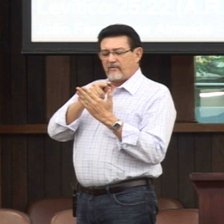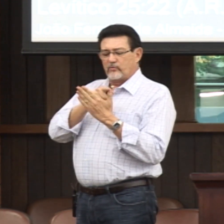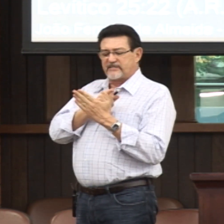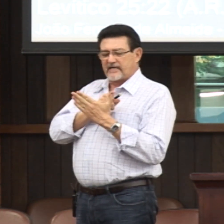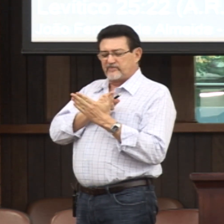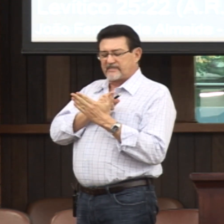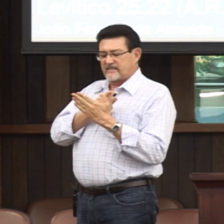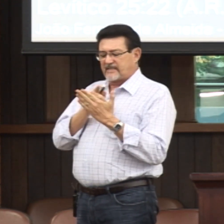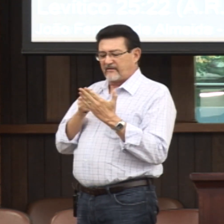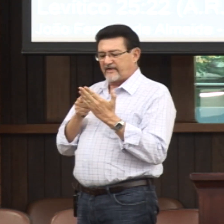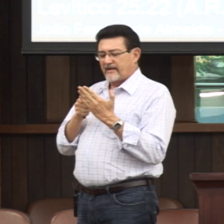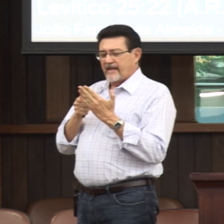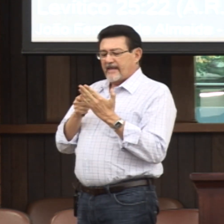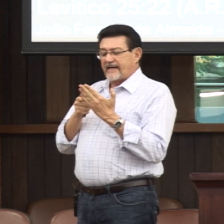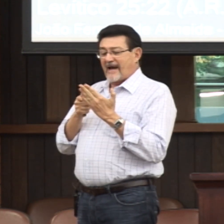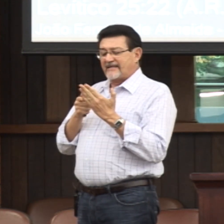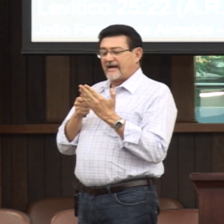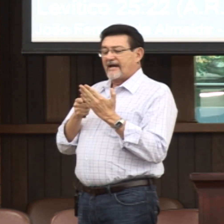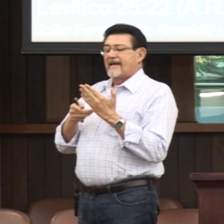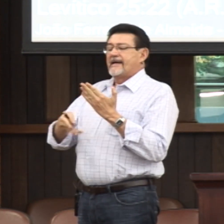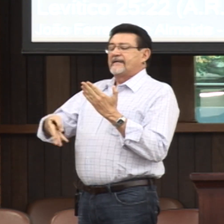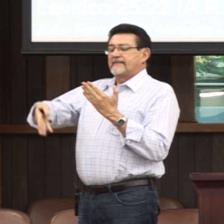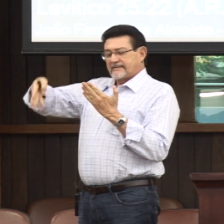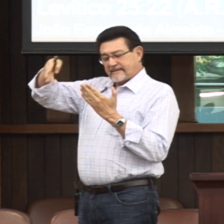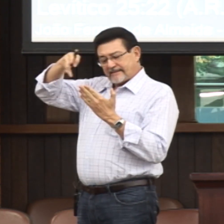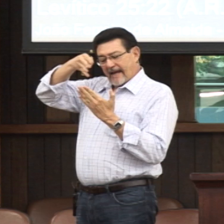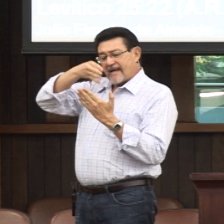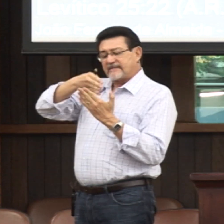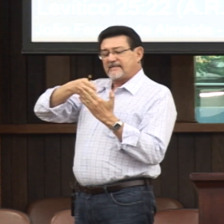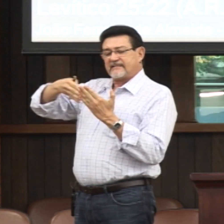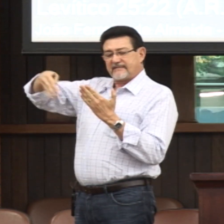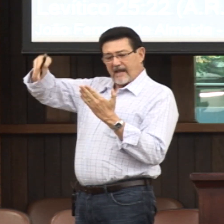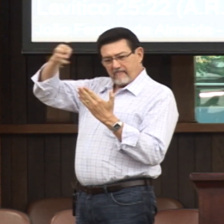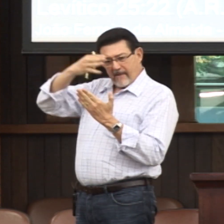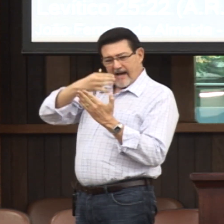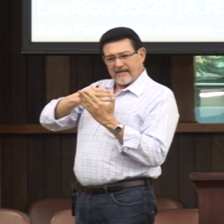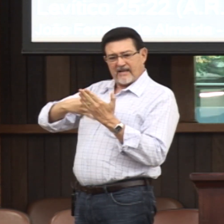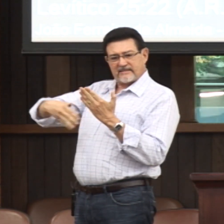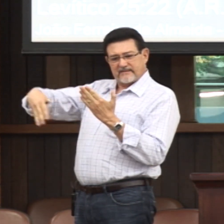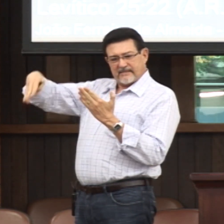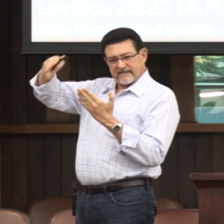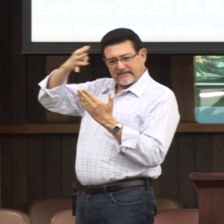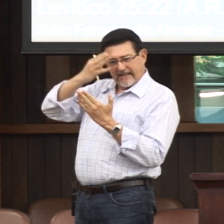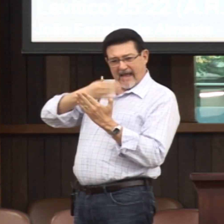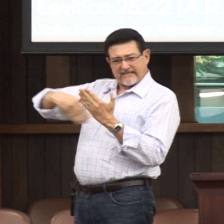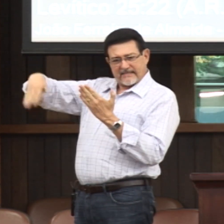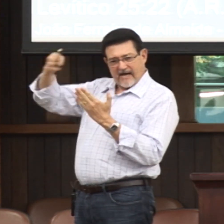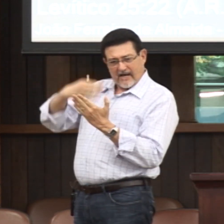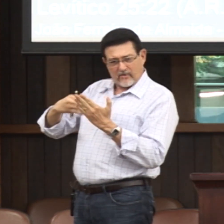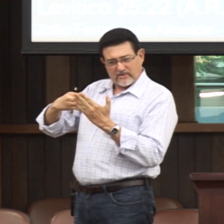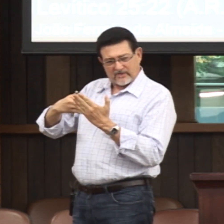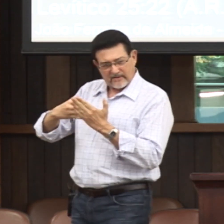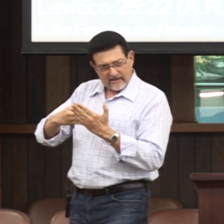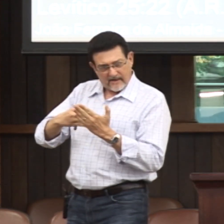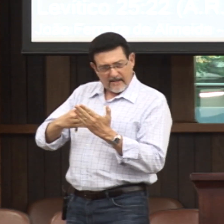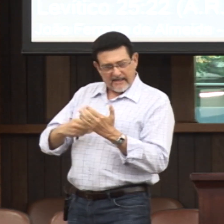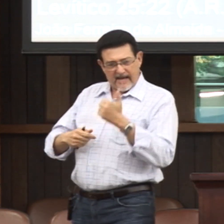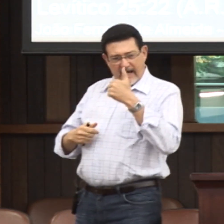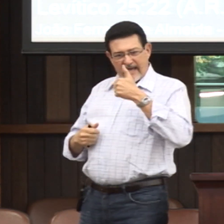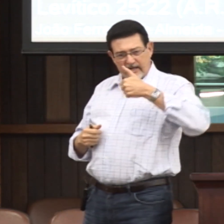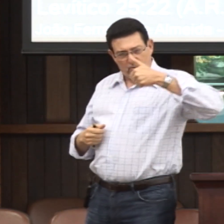trabalhava o sétimo descansava e cada sete semanas de 7 anos